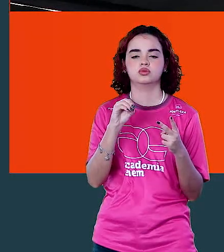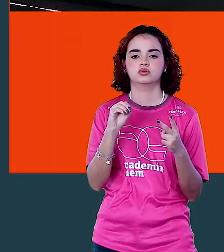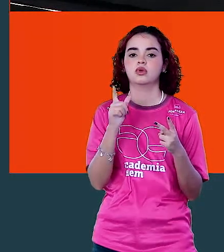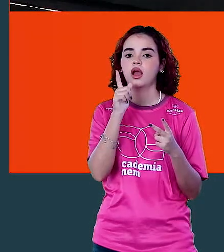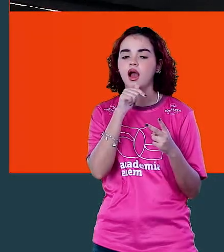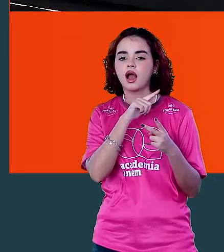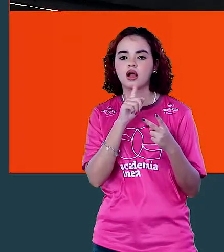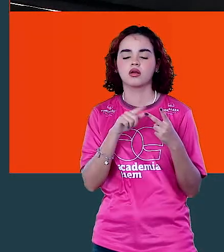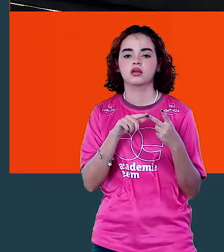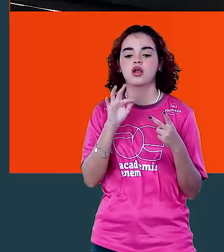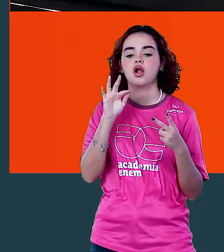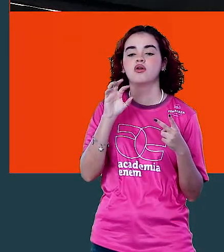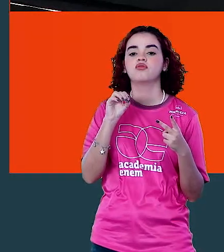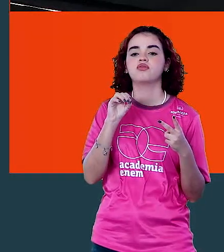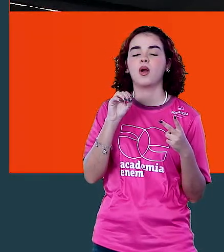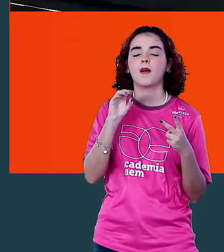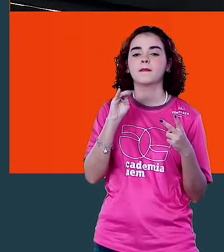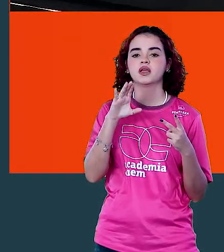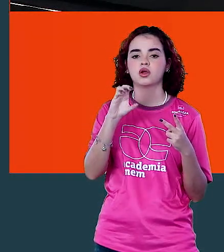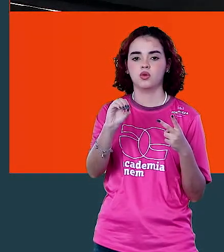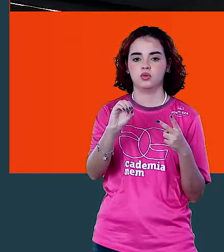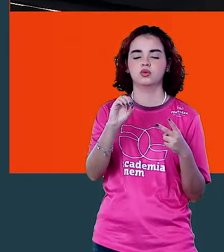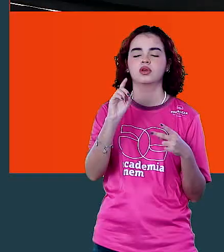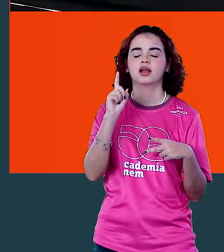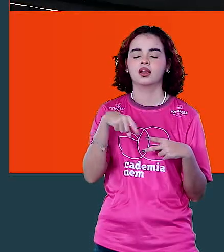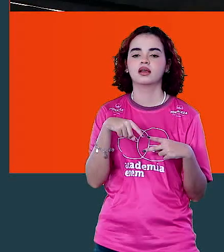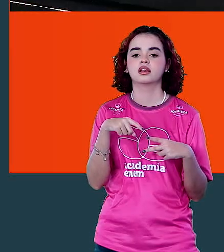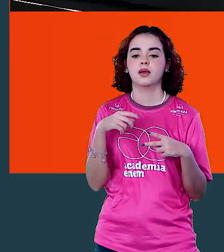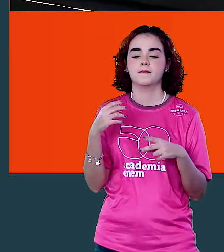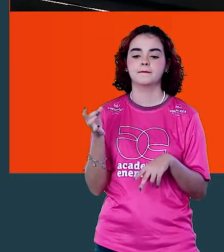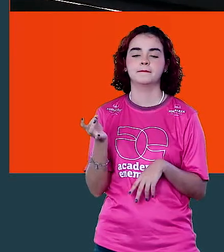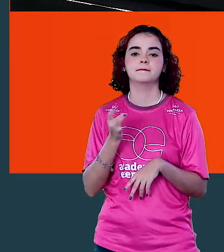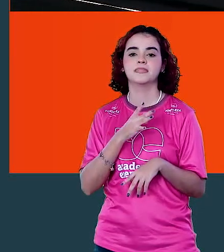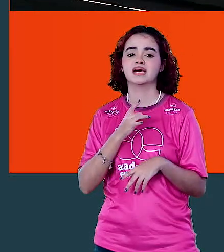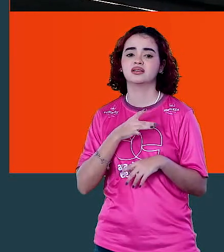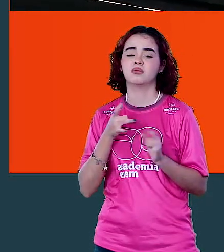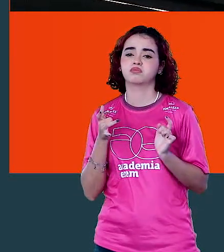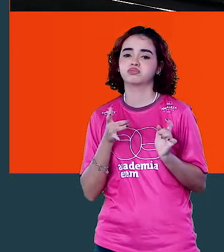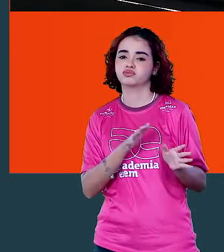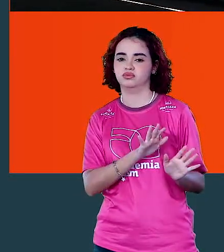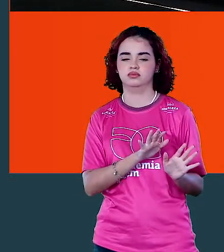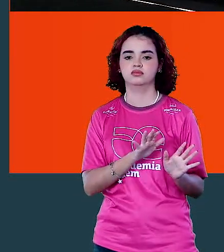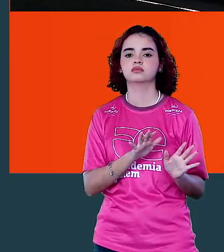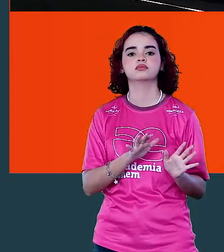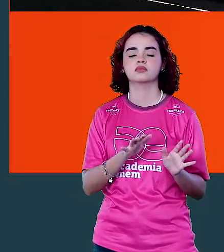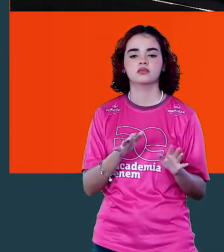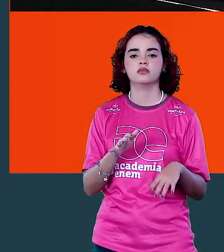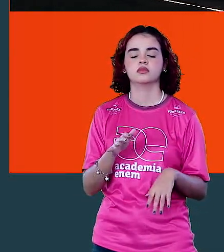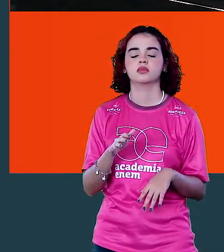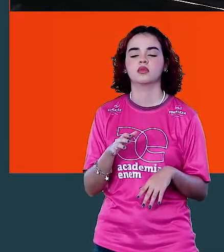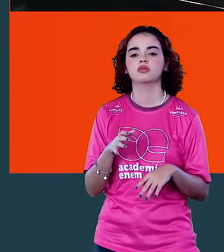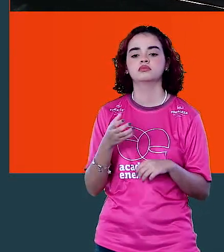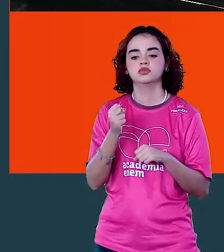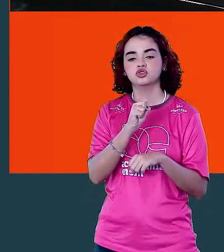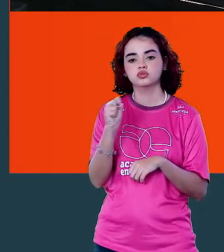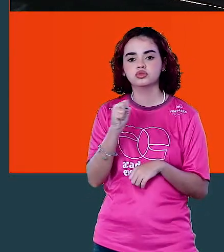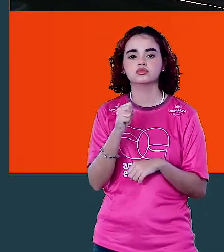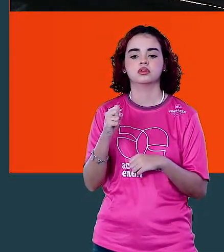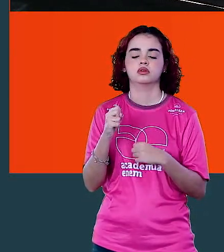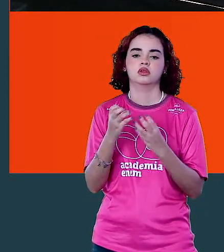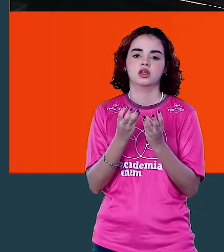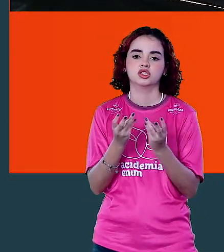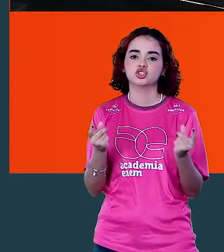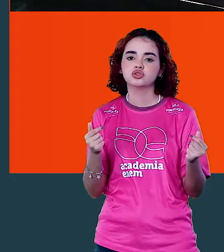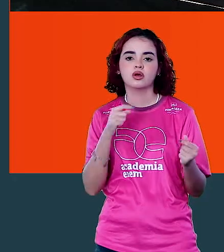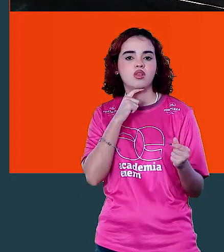Fóbico, fobia, aversão. Então, compostos que não se dissolvem na água são chamados de